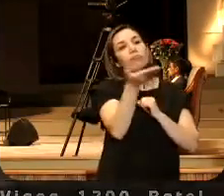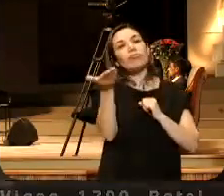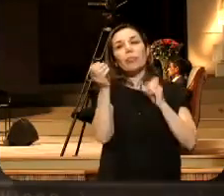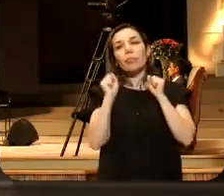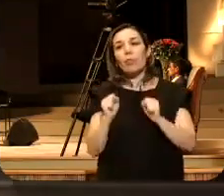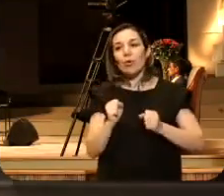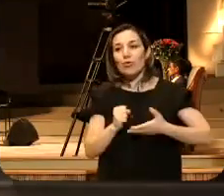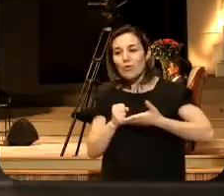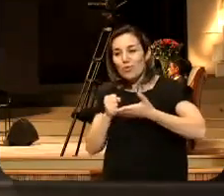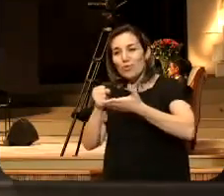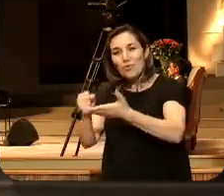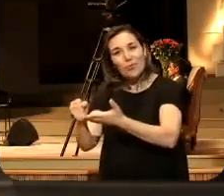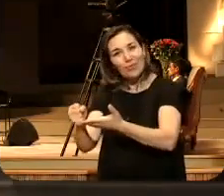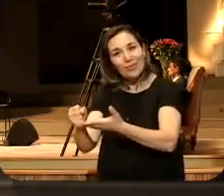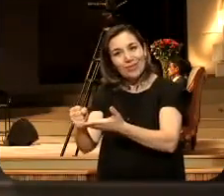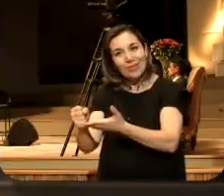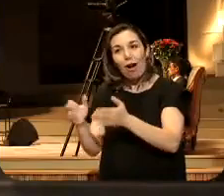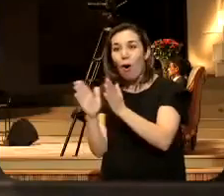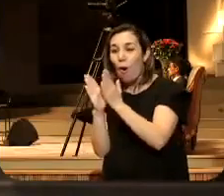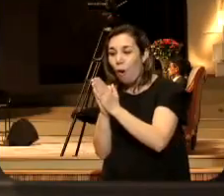E você não precisa ser um profissional.